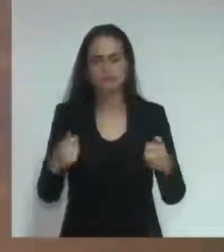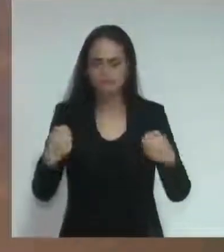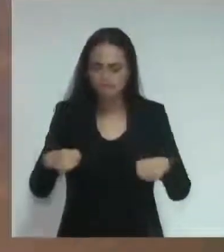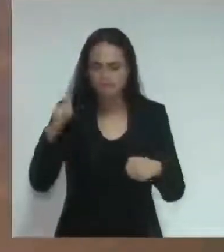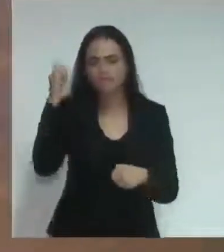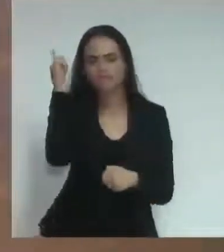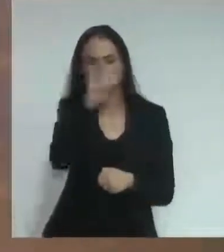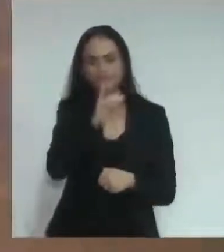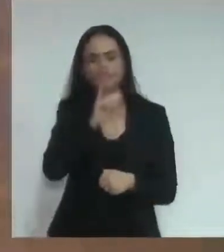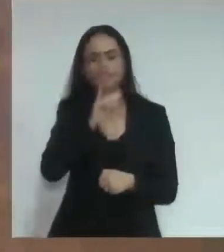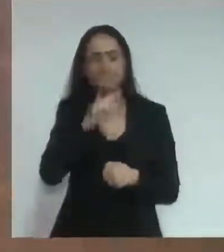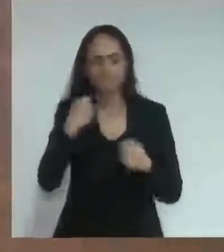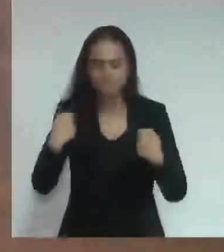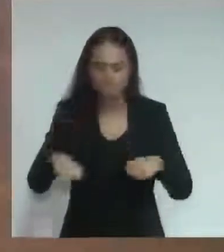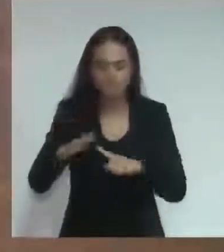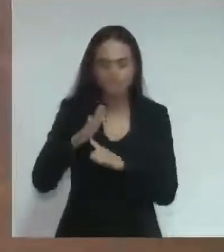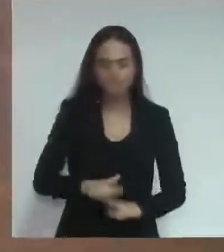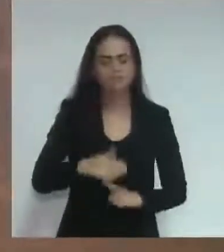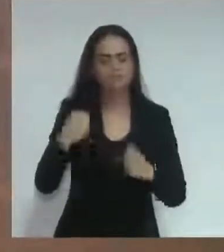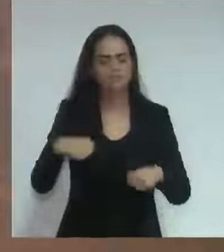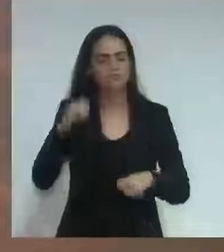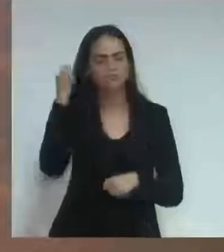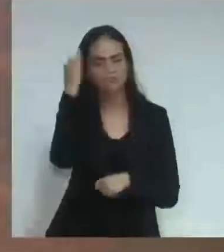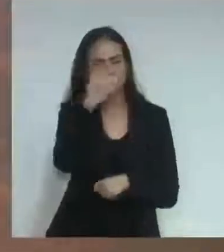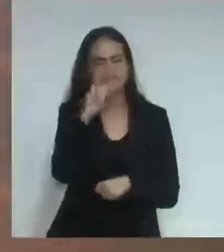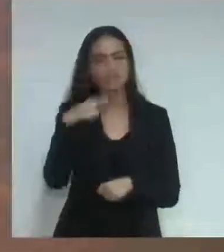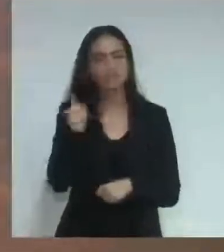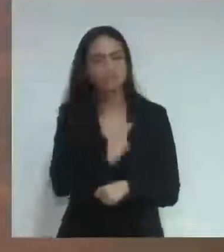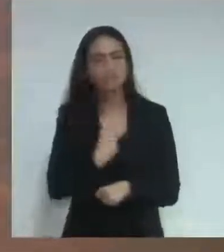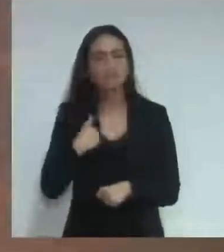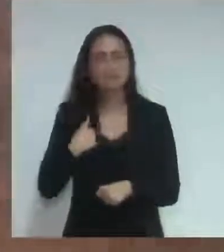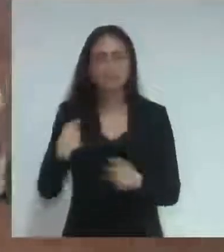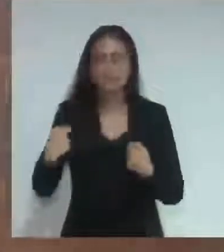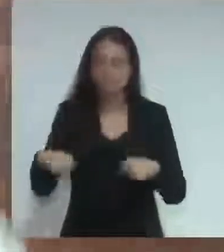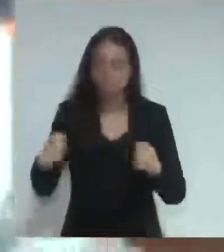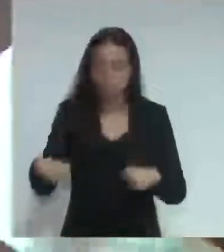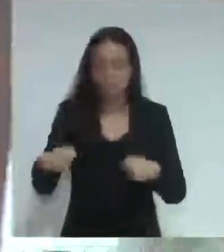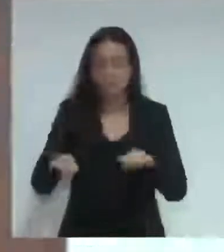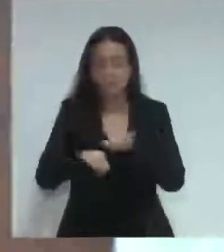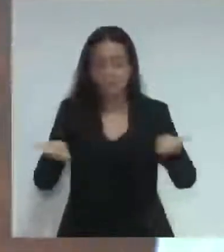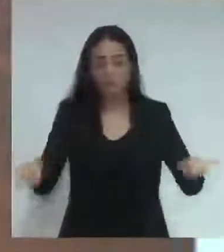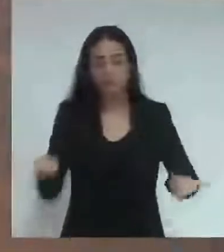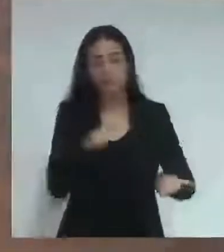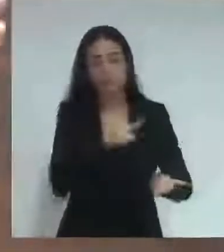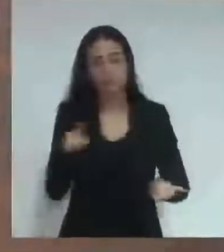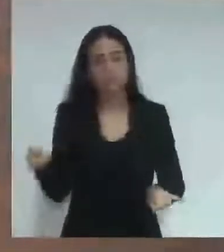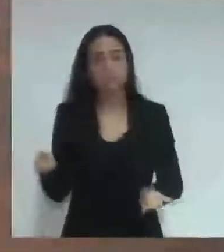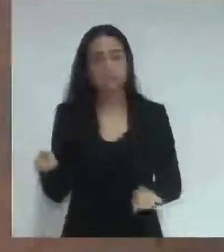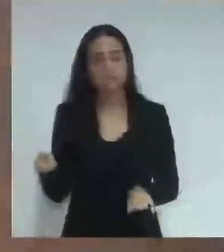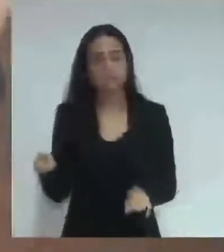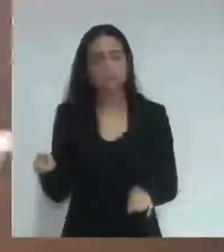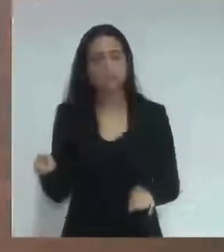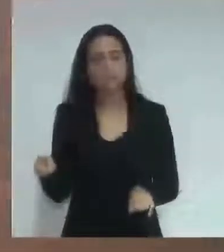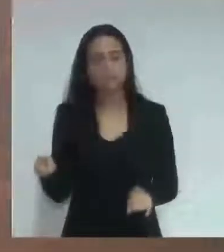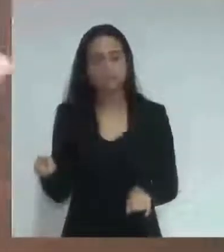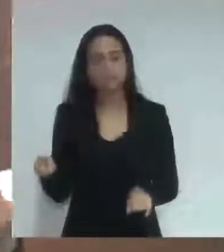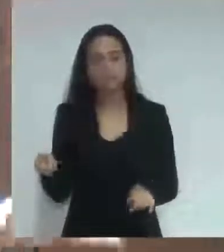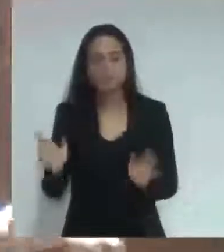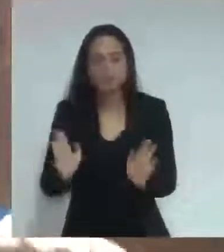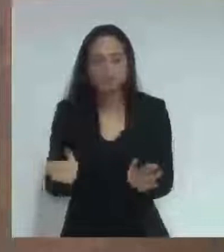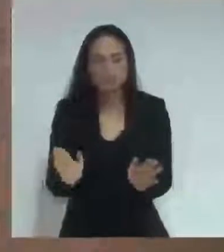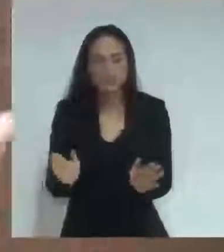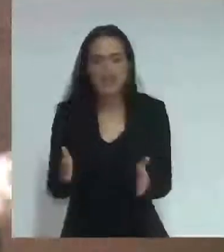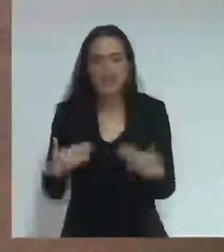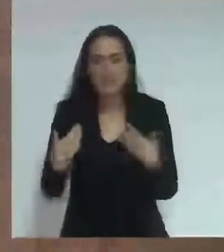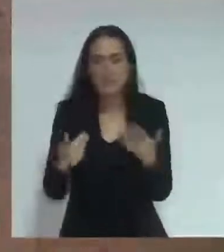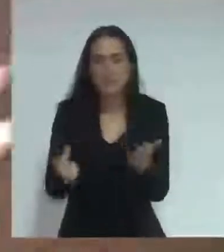isso dá. Esse é meu medo, essa é a minha missão, né? Vamos ver se a gente está nessa situação do Manuelzinho, que o prédio, a gente já está no prédio,